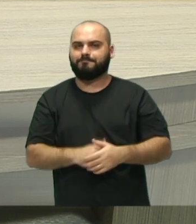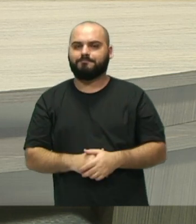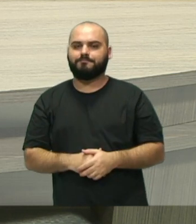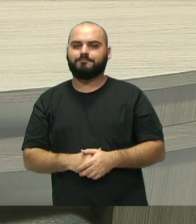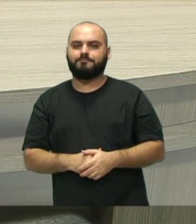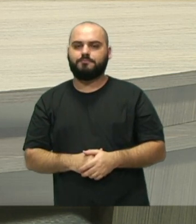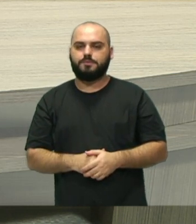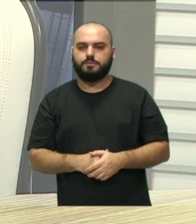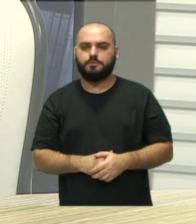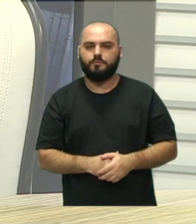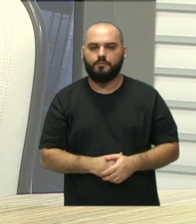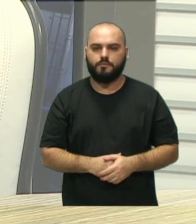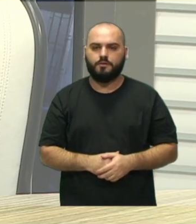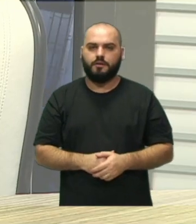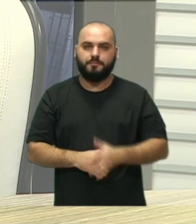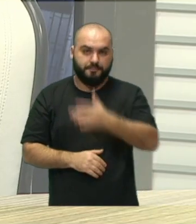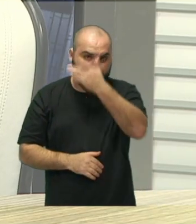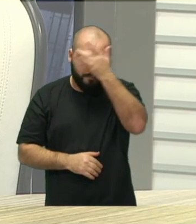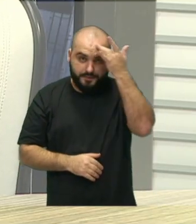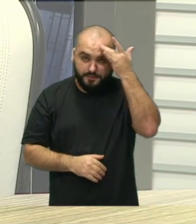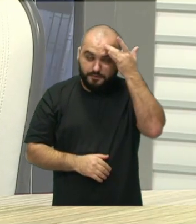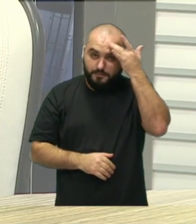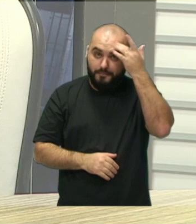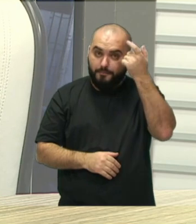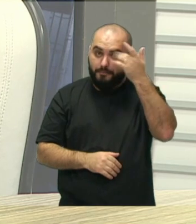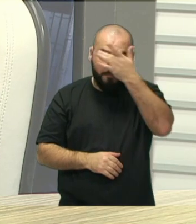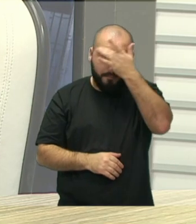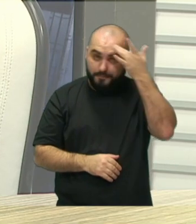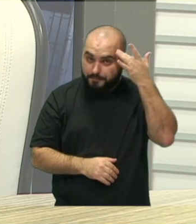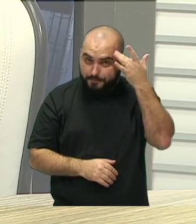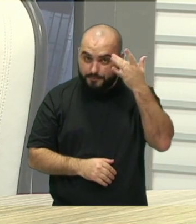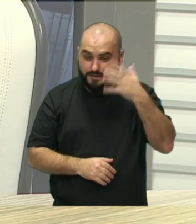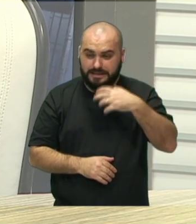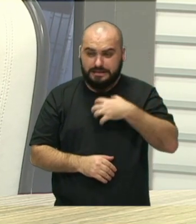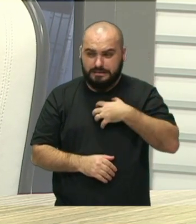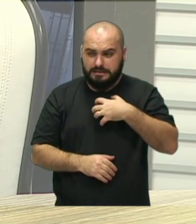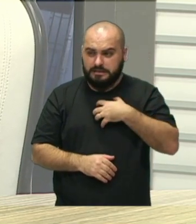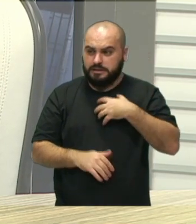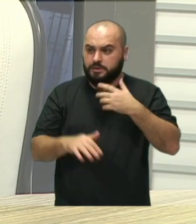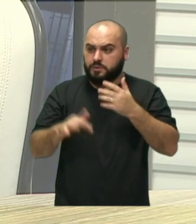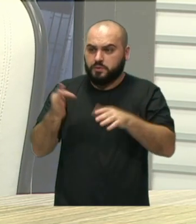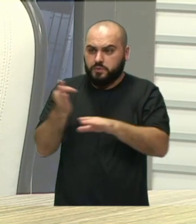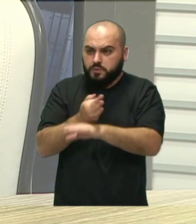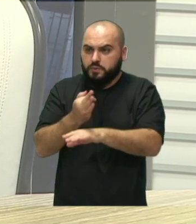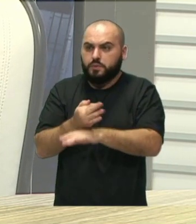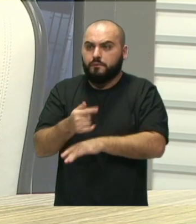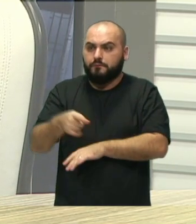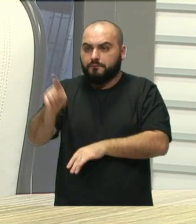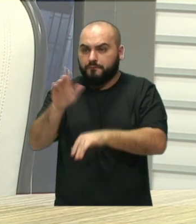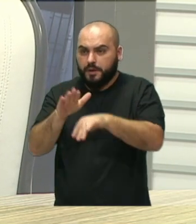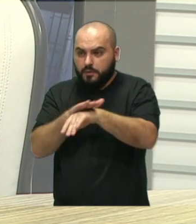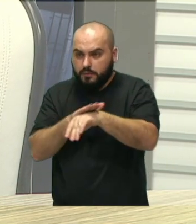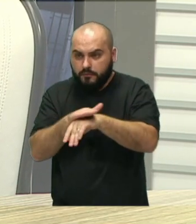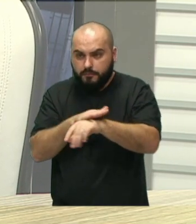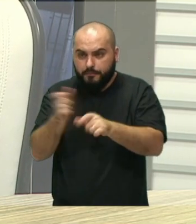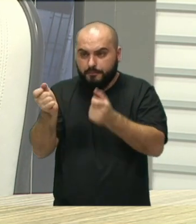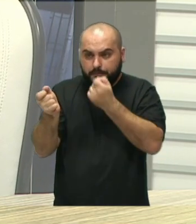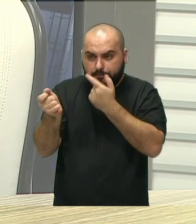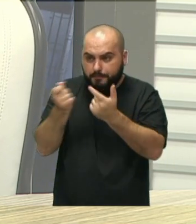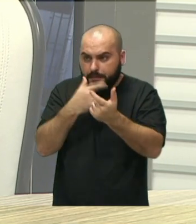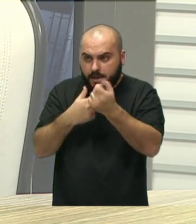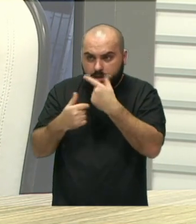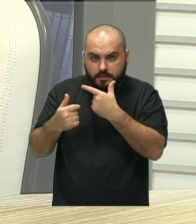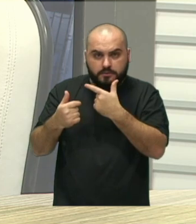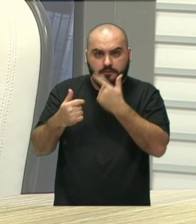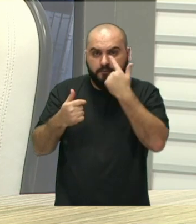então, sim, que as pessoas, se sentem as dores, procurar os médicos e, de repente, até ver se não é